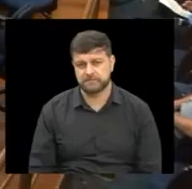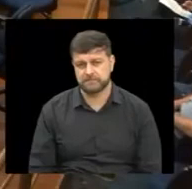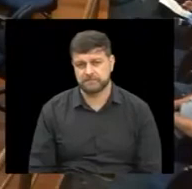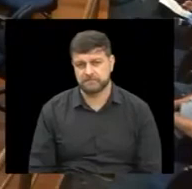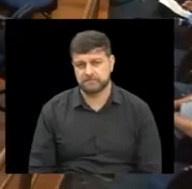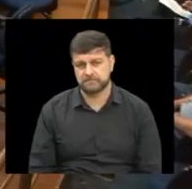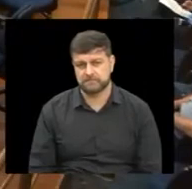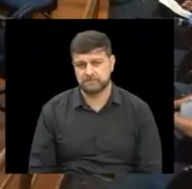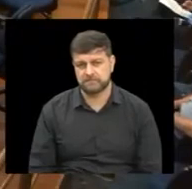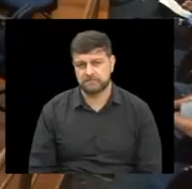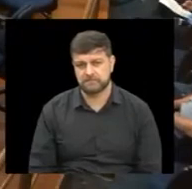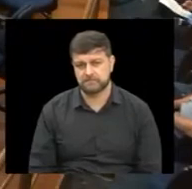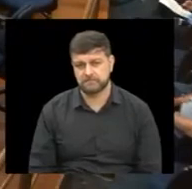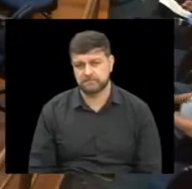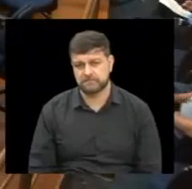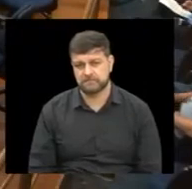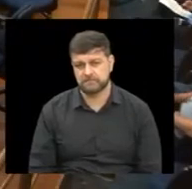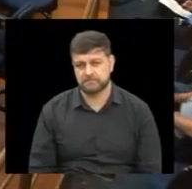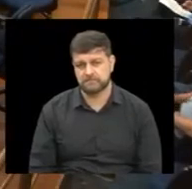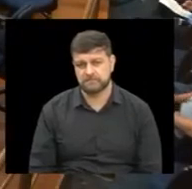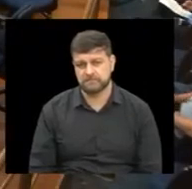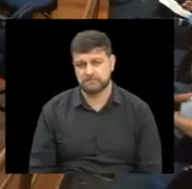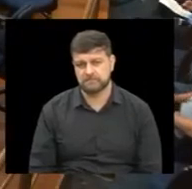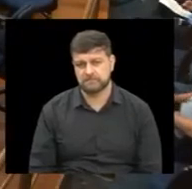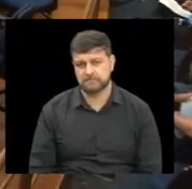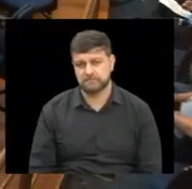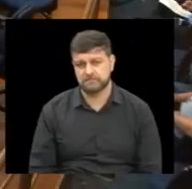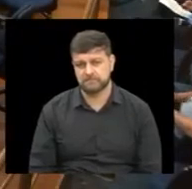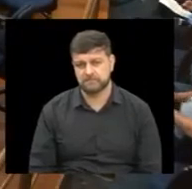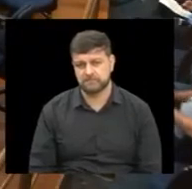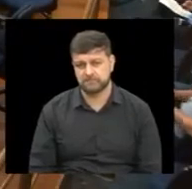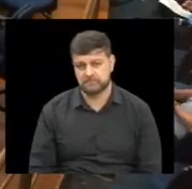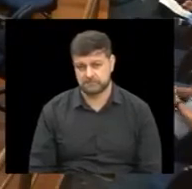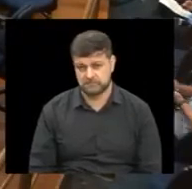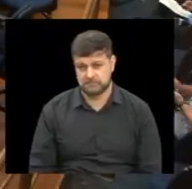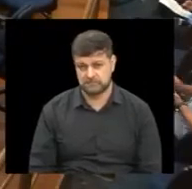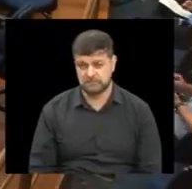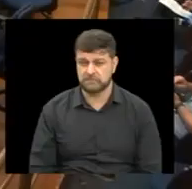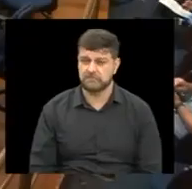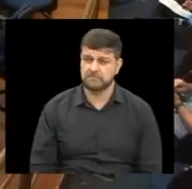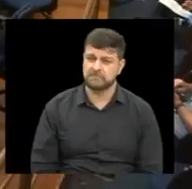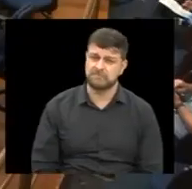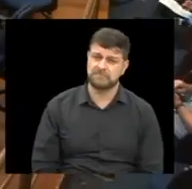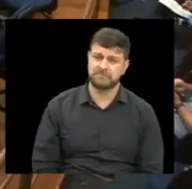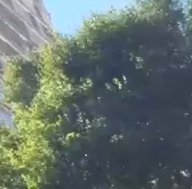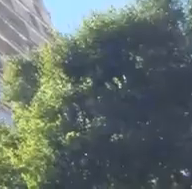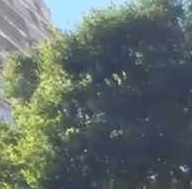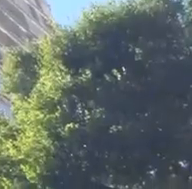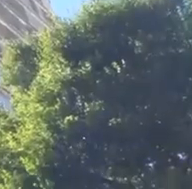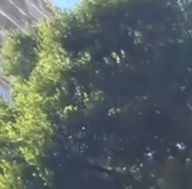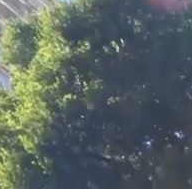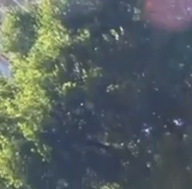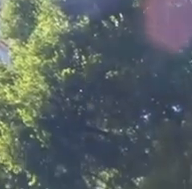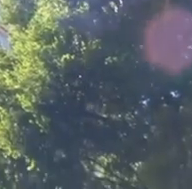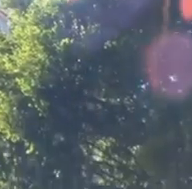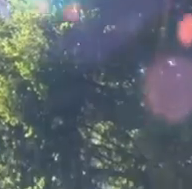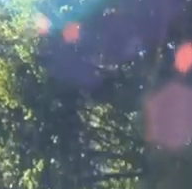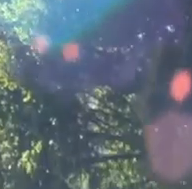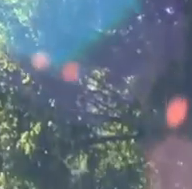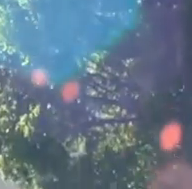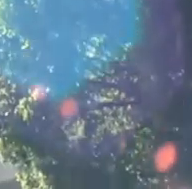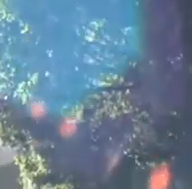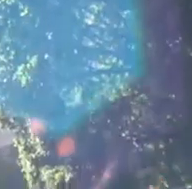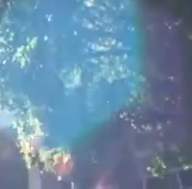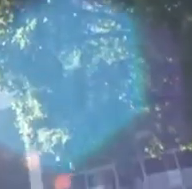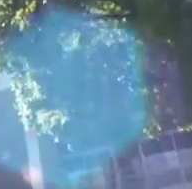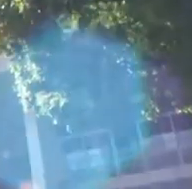outras tiveram 31 votos, ou seja, aprovadas por todos os vereadores que estavam na sessão. O projeto, que agora tem até